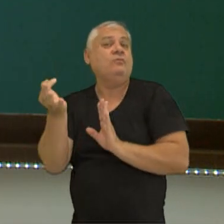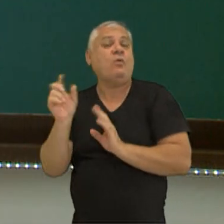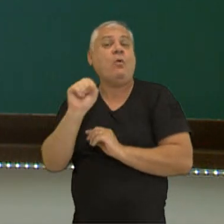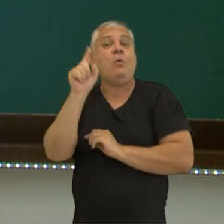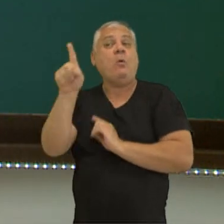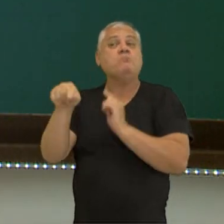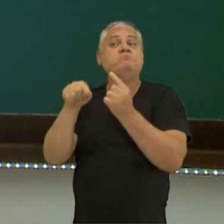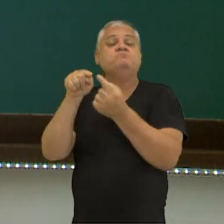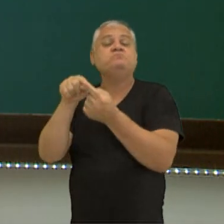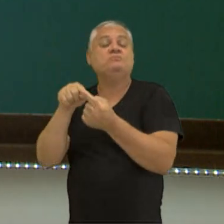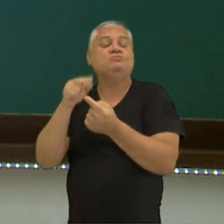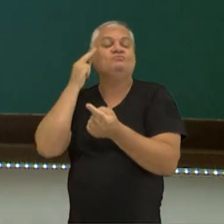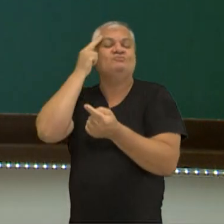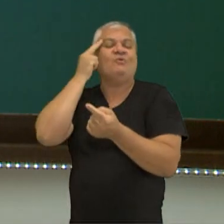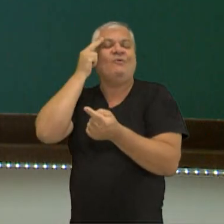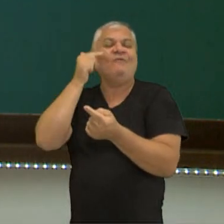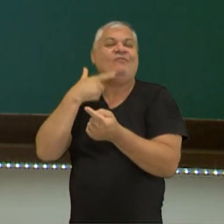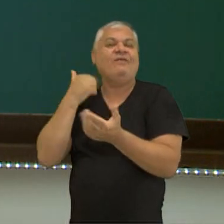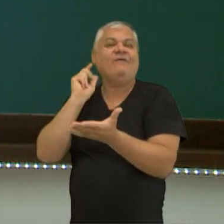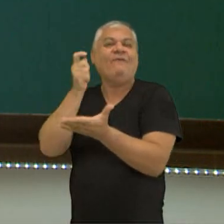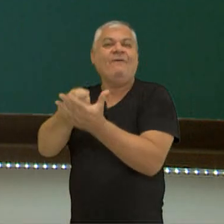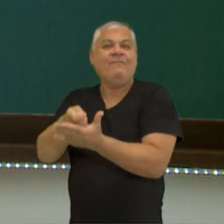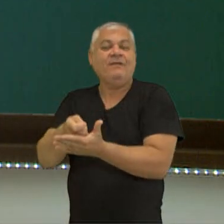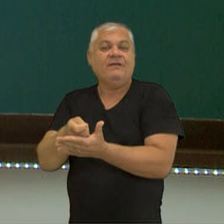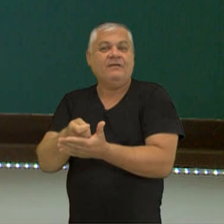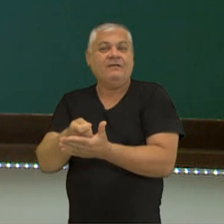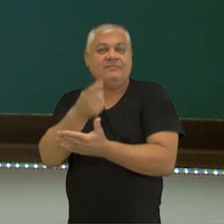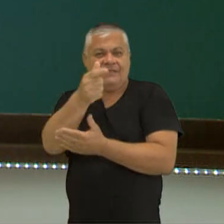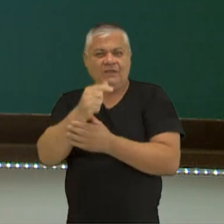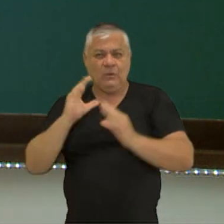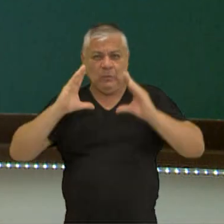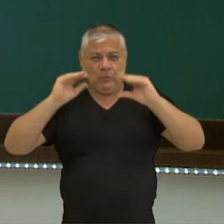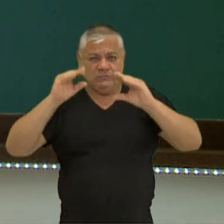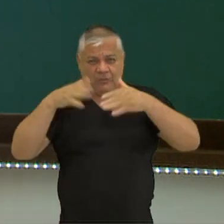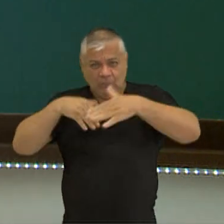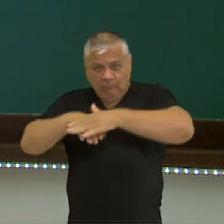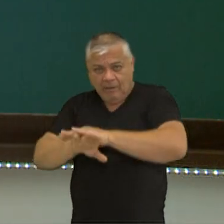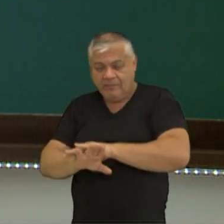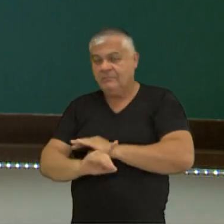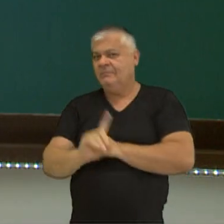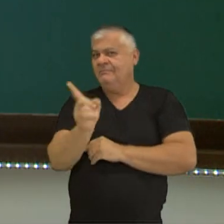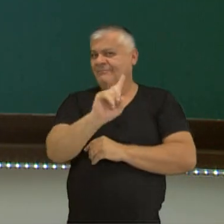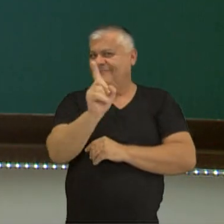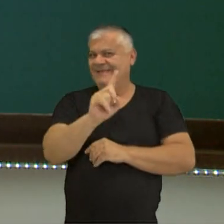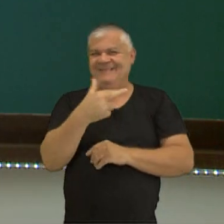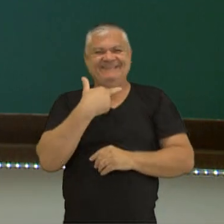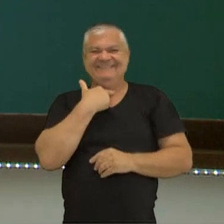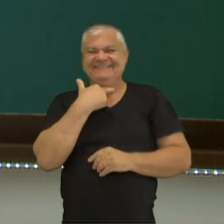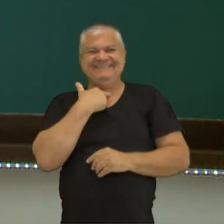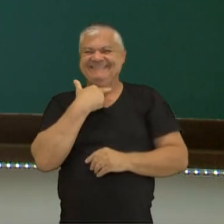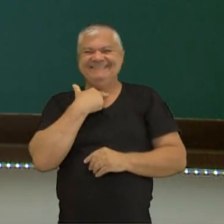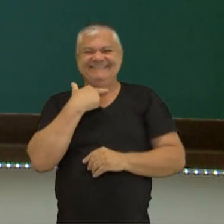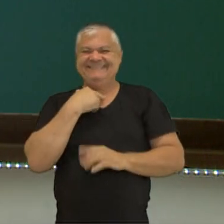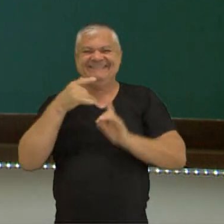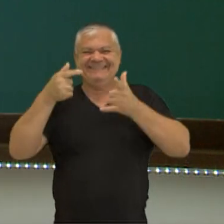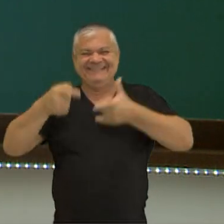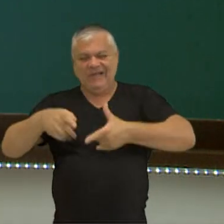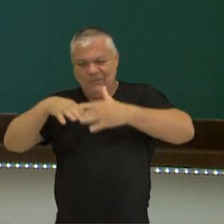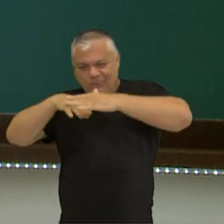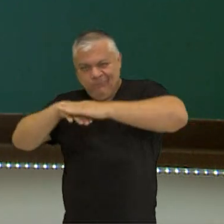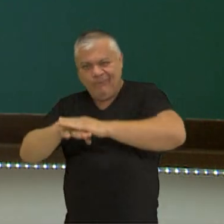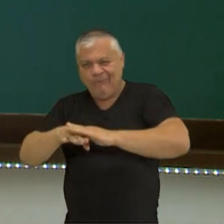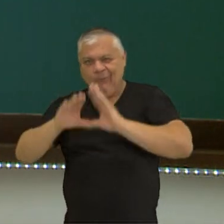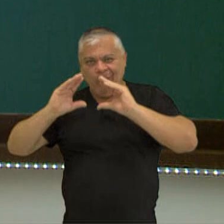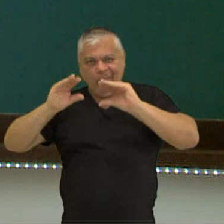atingir um sonho? E esse guardar embaixo do colchão? Não, né? Hoje em dia não dá mais para guardar embaixo do colchão, né?